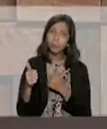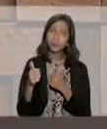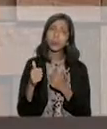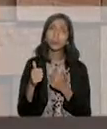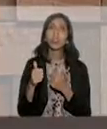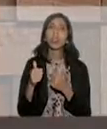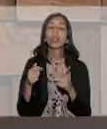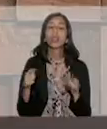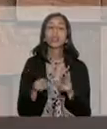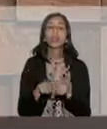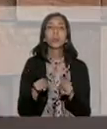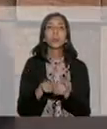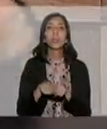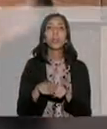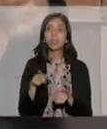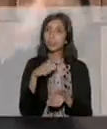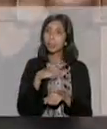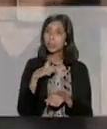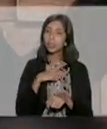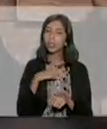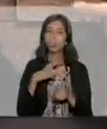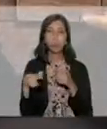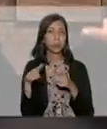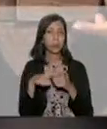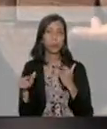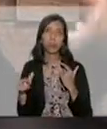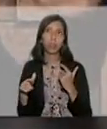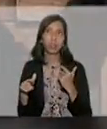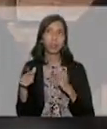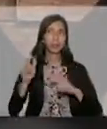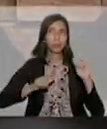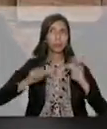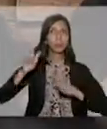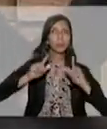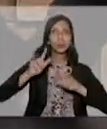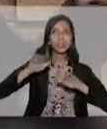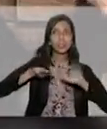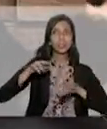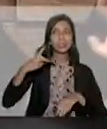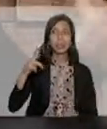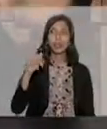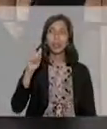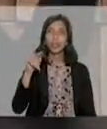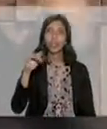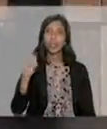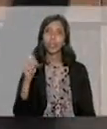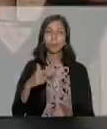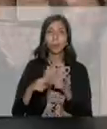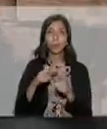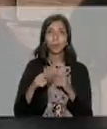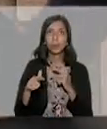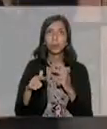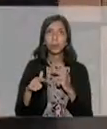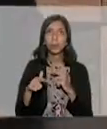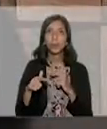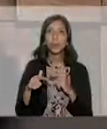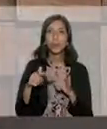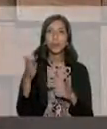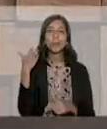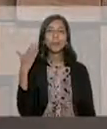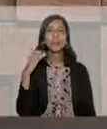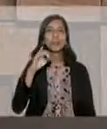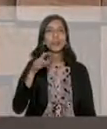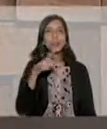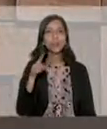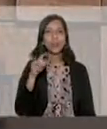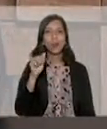certo, inclusive assim, quando tinha algum problema no programa da Angélica, de Bob, qualquer coisa, era João Alegria